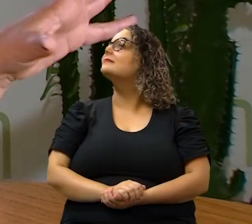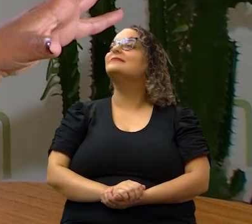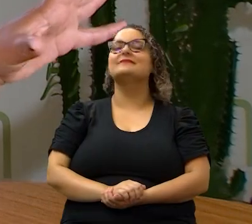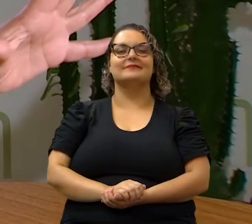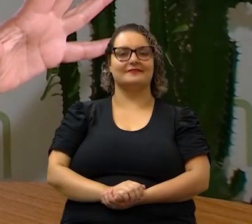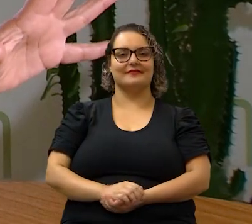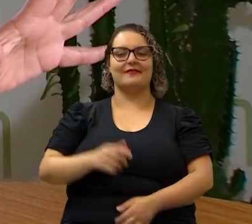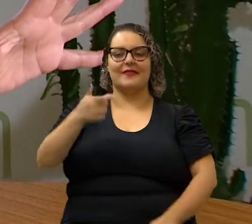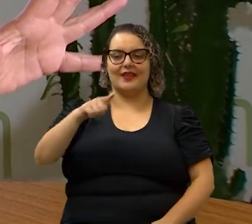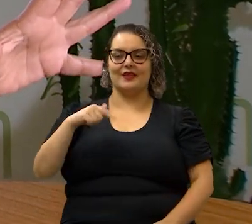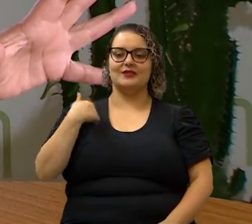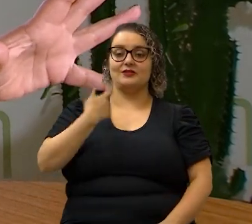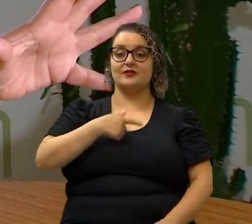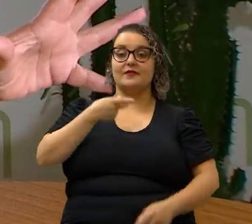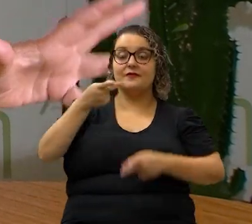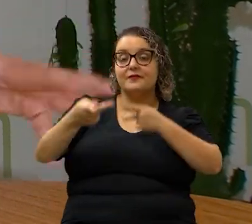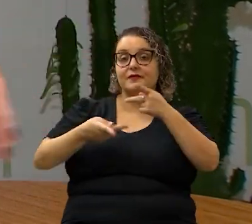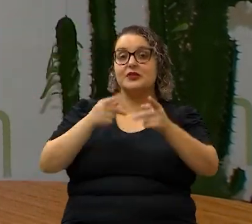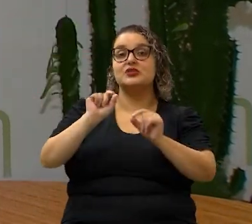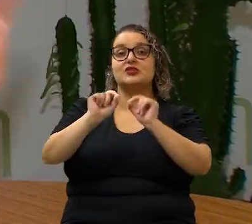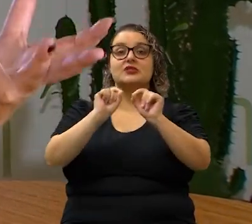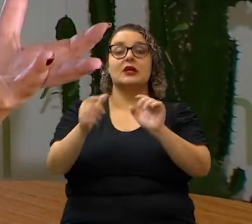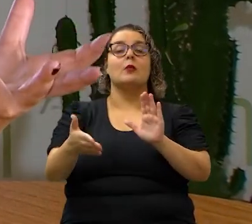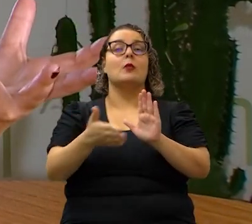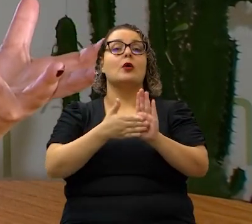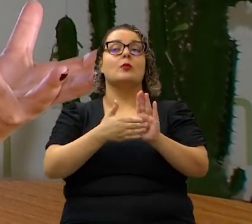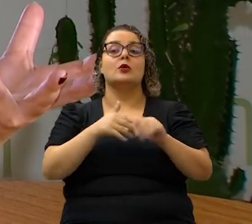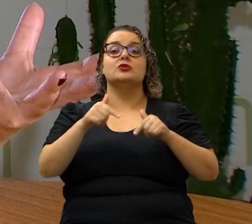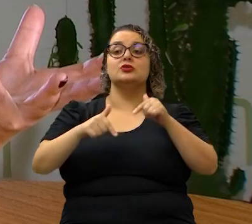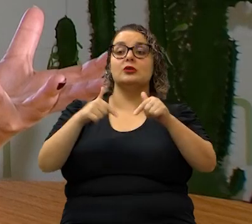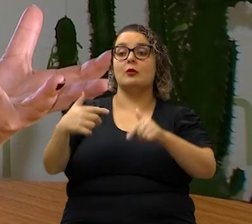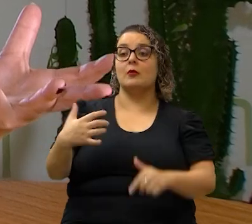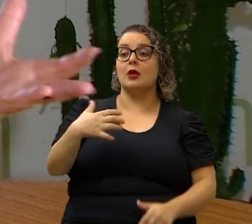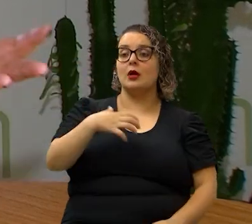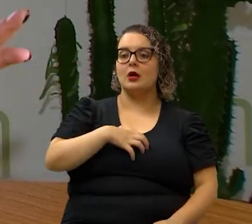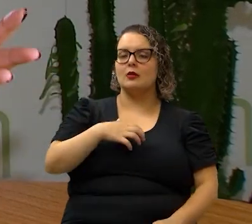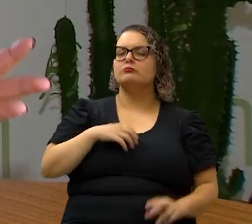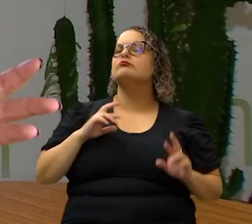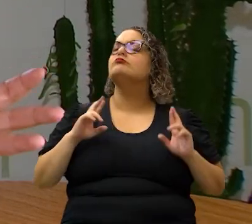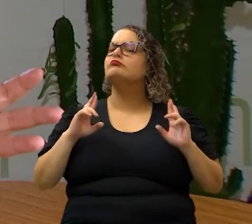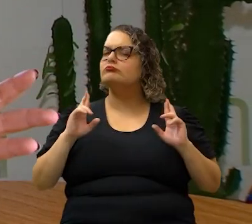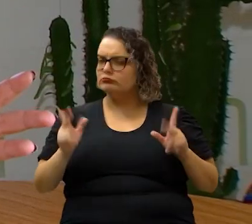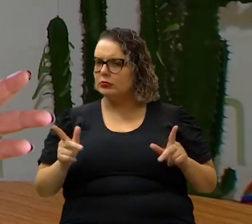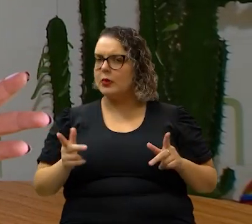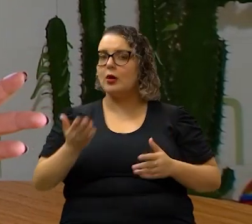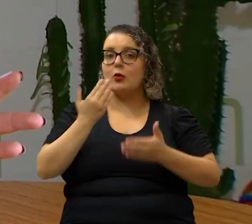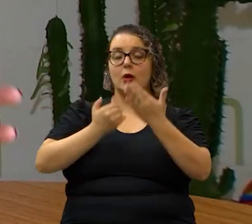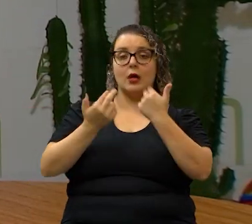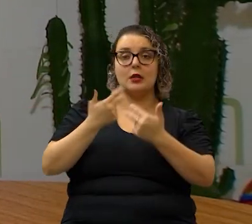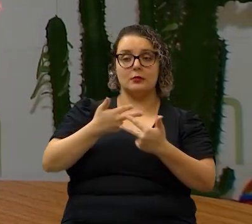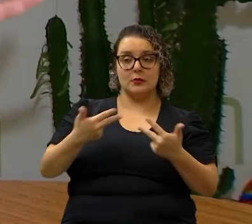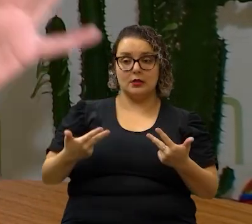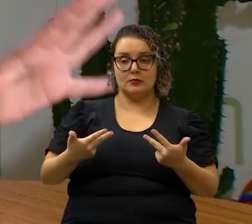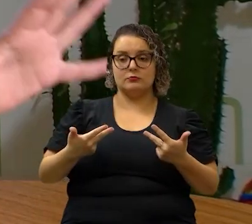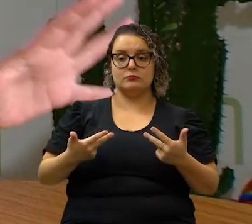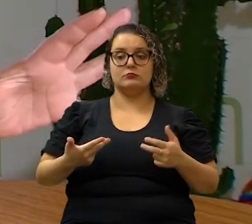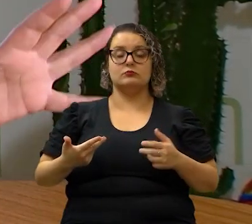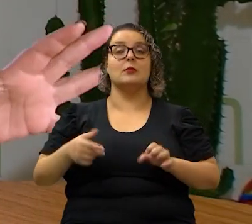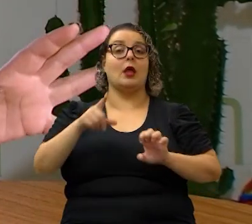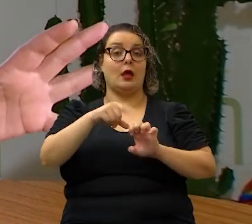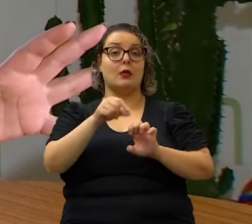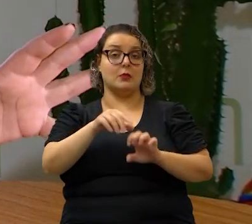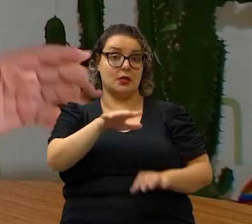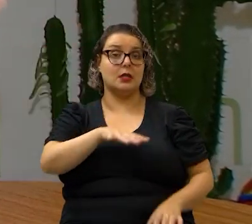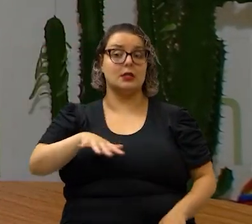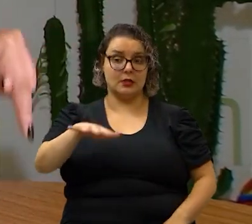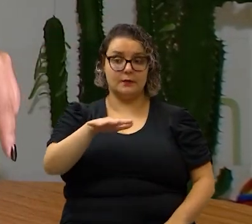E a gente continua falando de quem se propôs a trabalhar de uma forma diferente com a alimentação e empreender